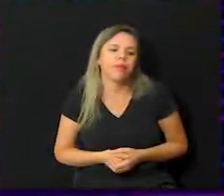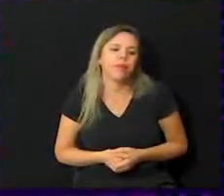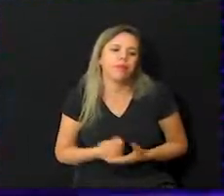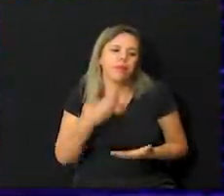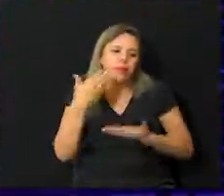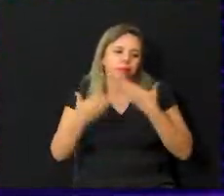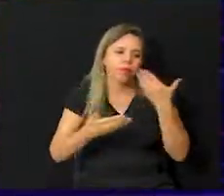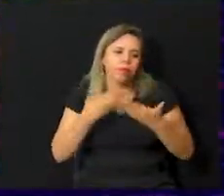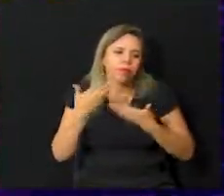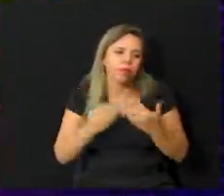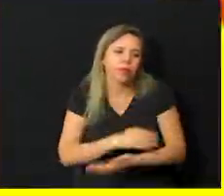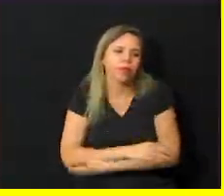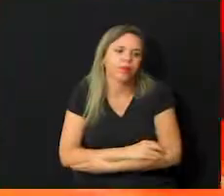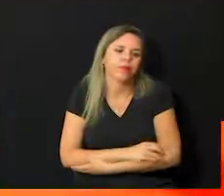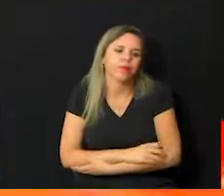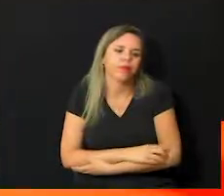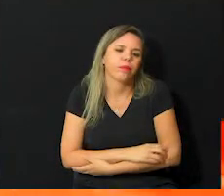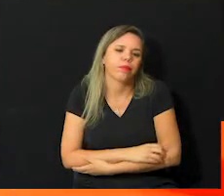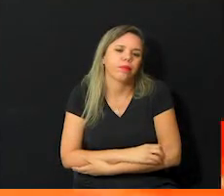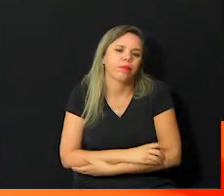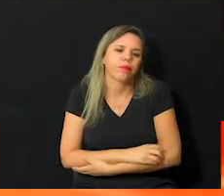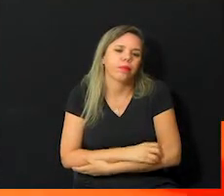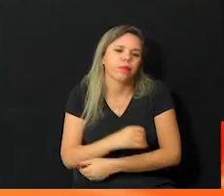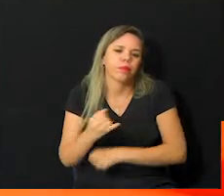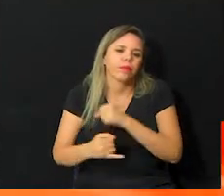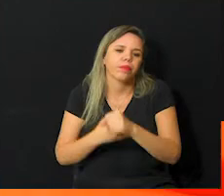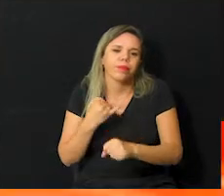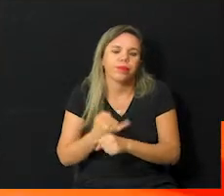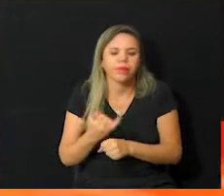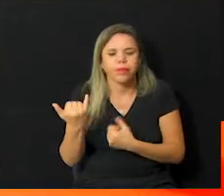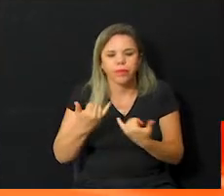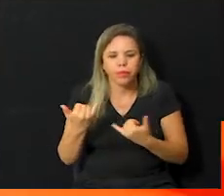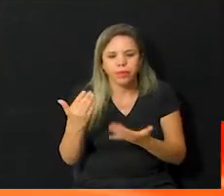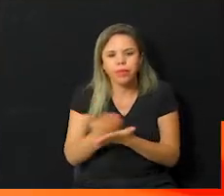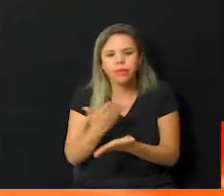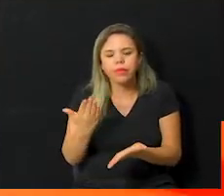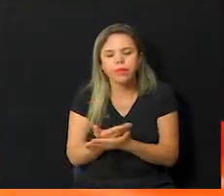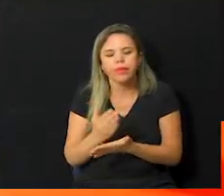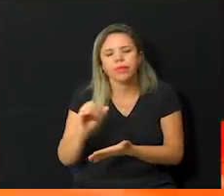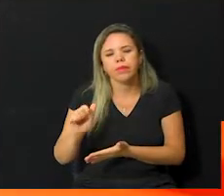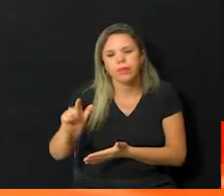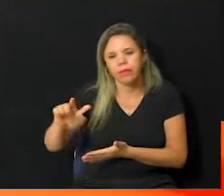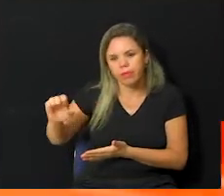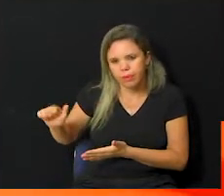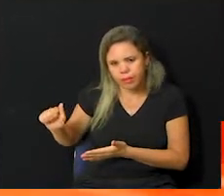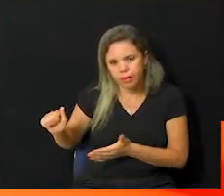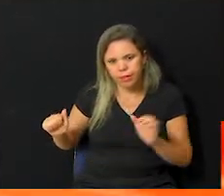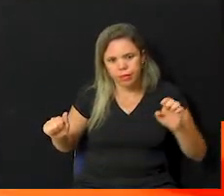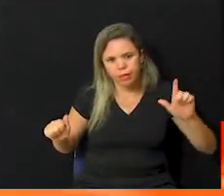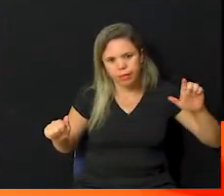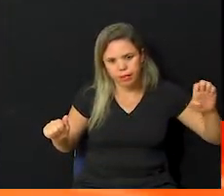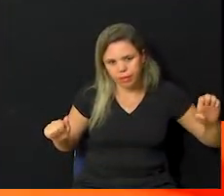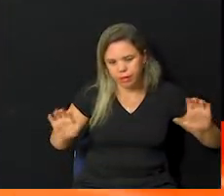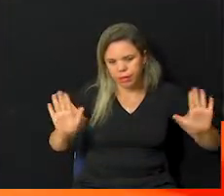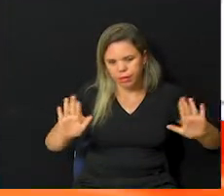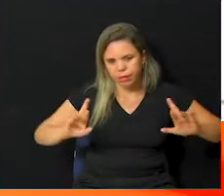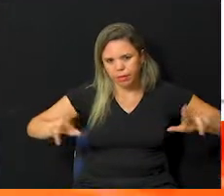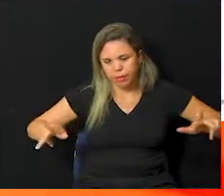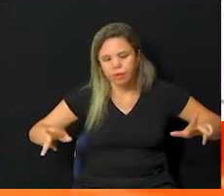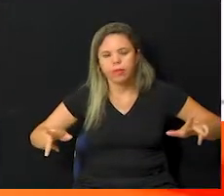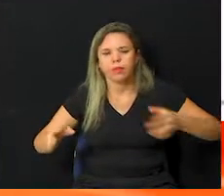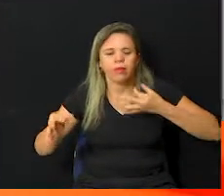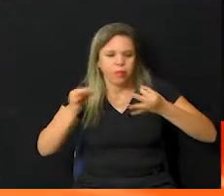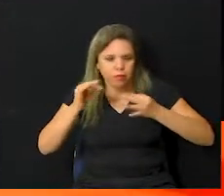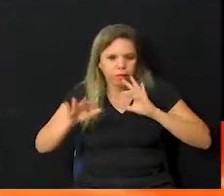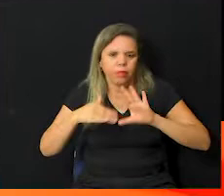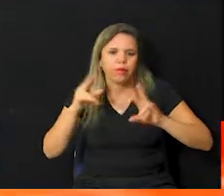recebi elogios, né? Inclusive a blogueira que comentou o livro gostou mais da Camila do que da Camille.